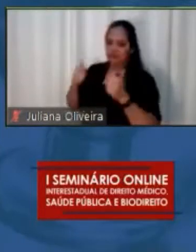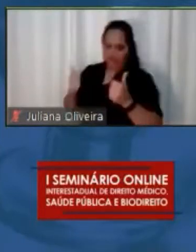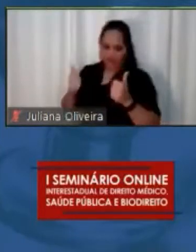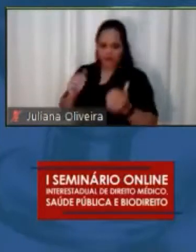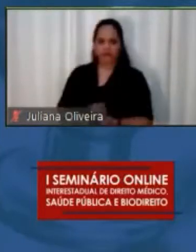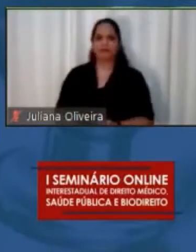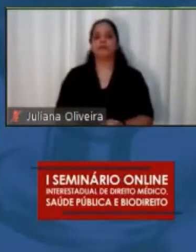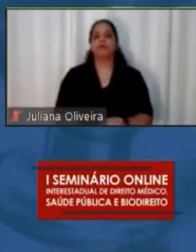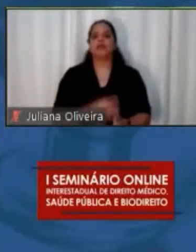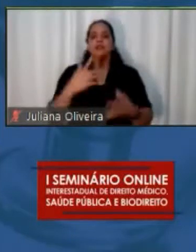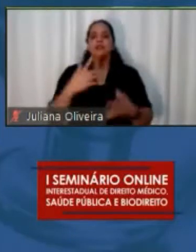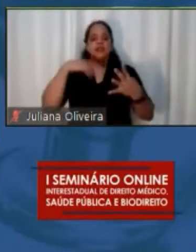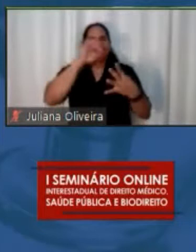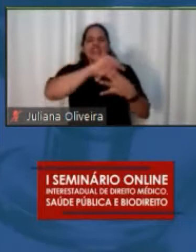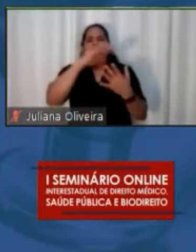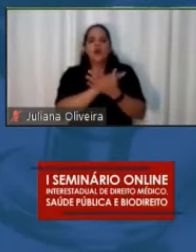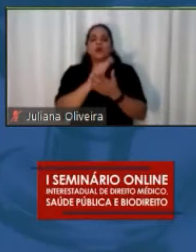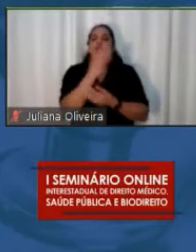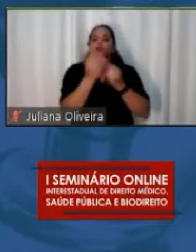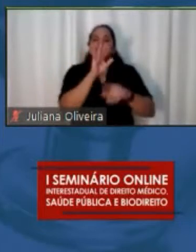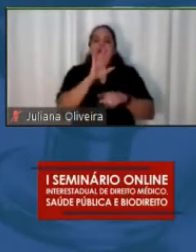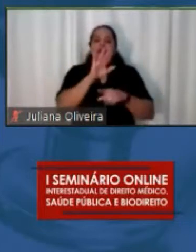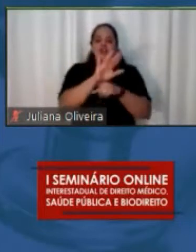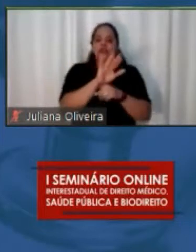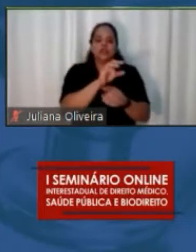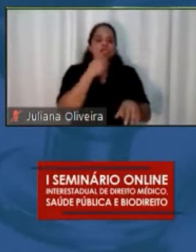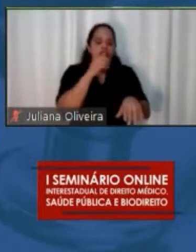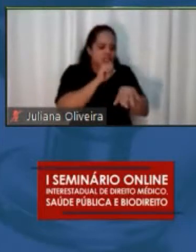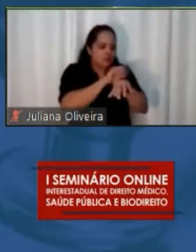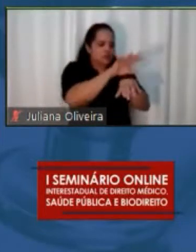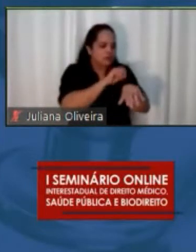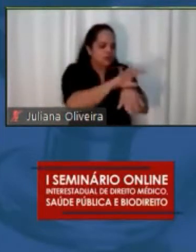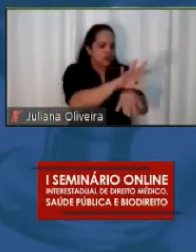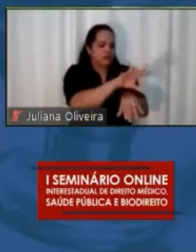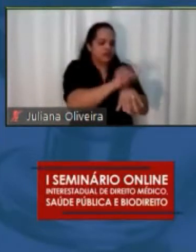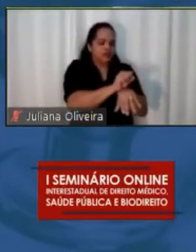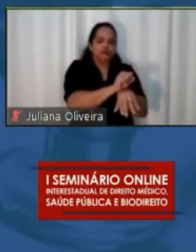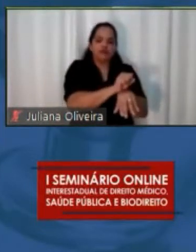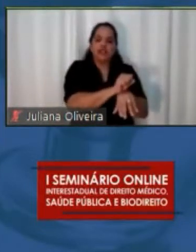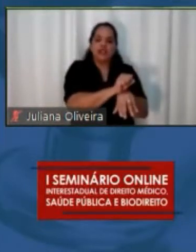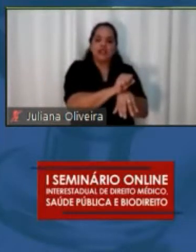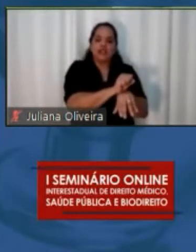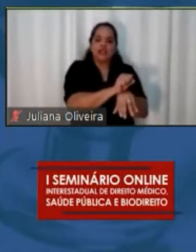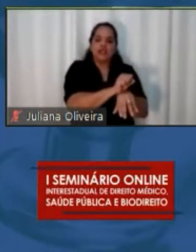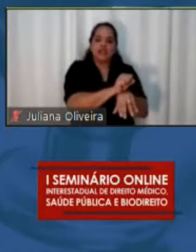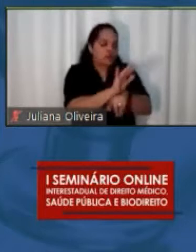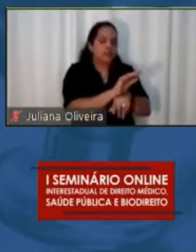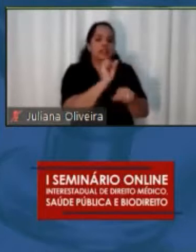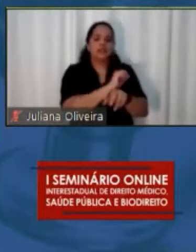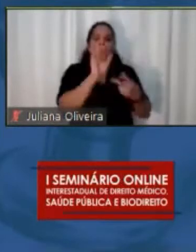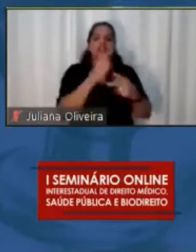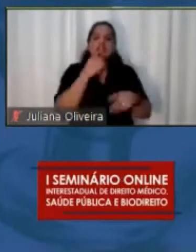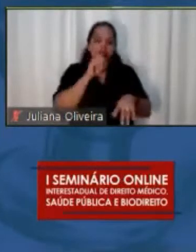hematopoese, minimizar a perda sanguínea e aproveitar a resposta fisiológica do organismo